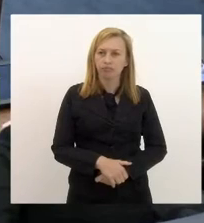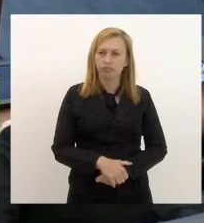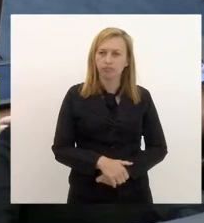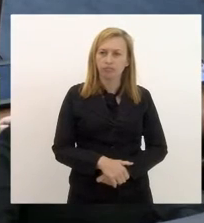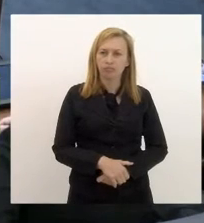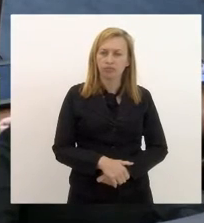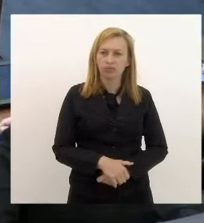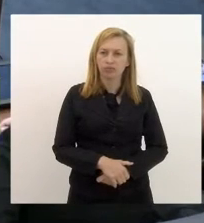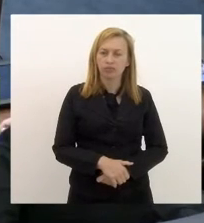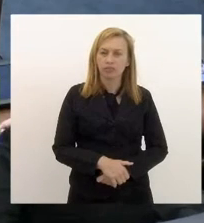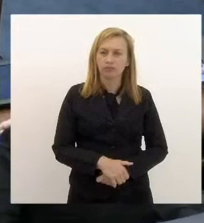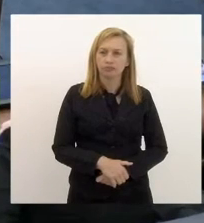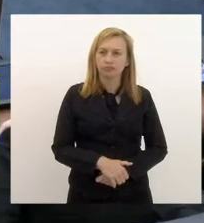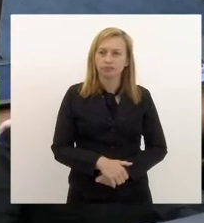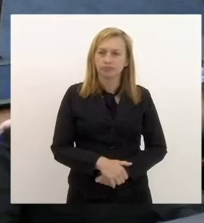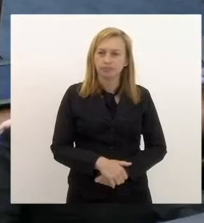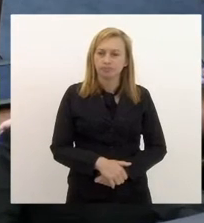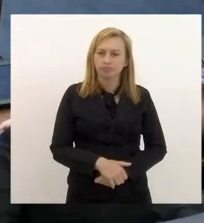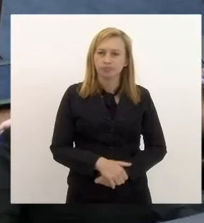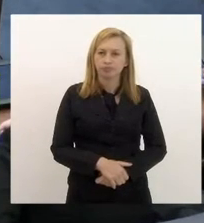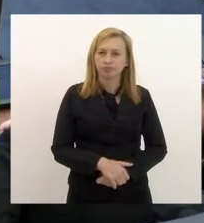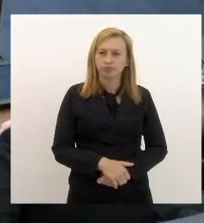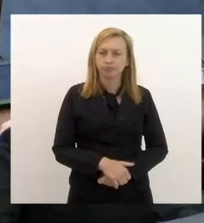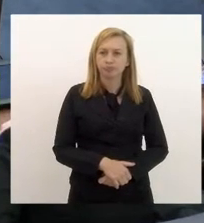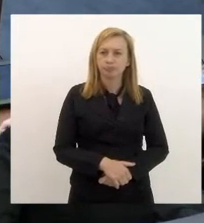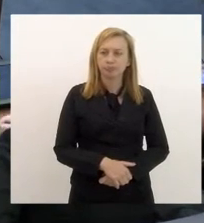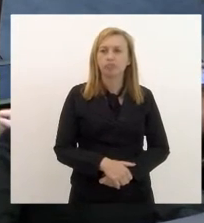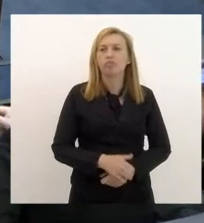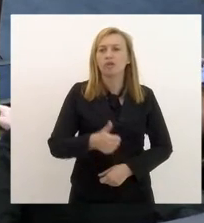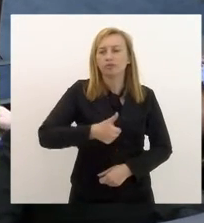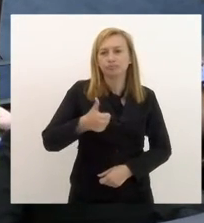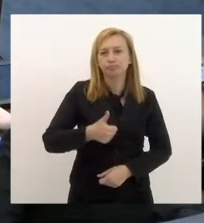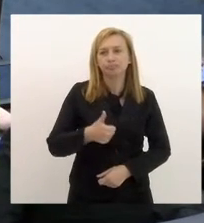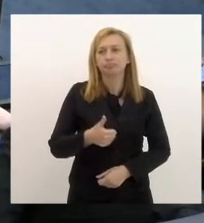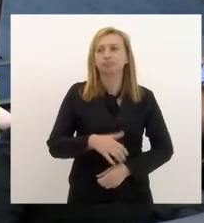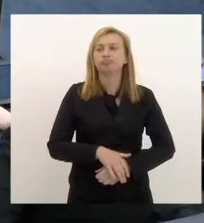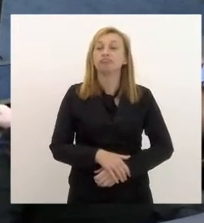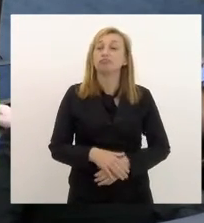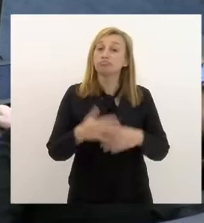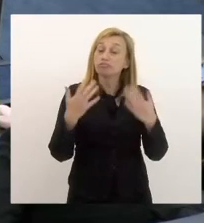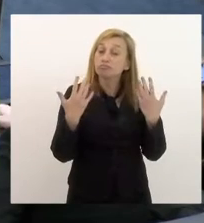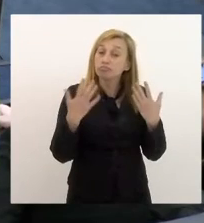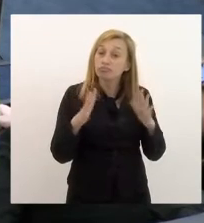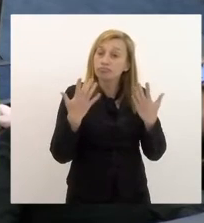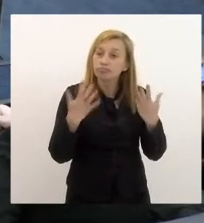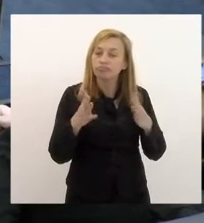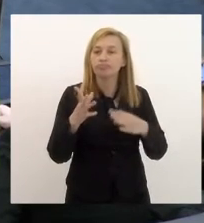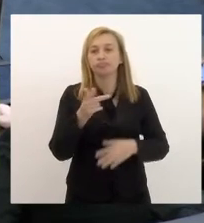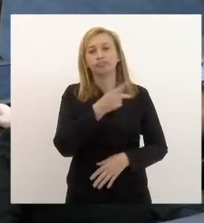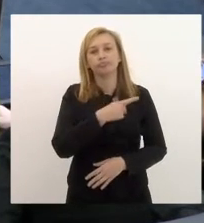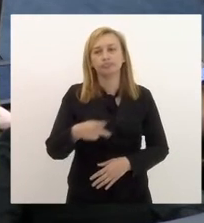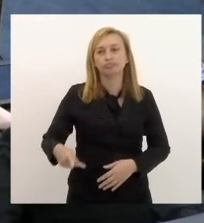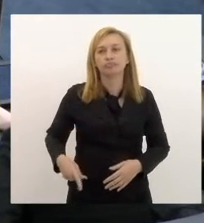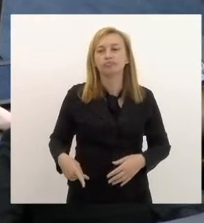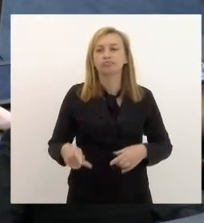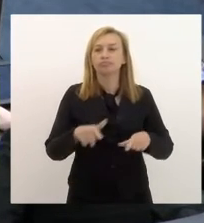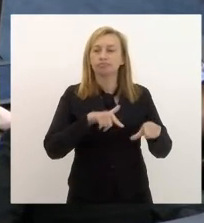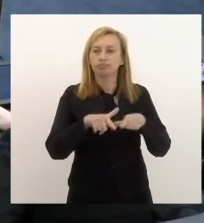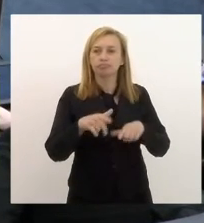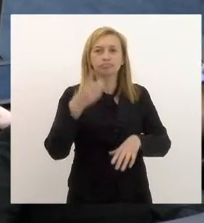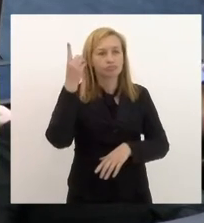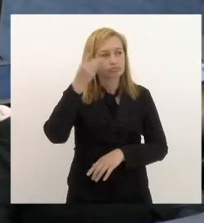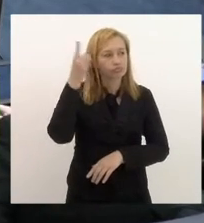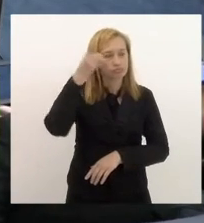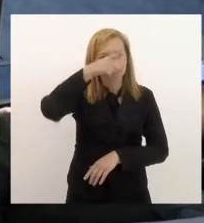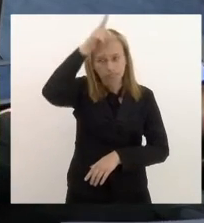E aí em primeiro lugar queria fazer uma saudação ao presidente dos trabalhos que talvez